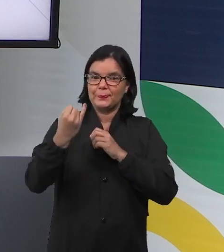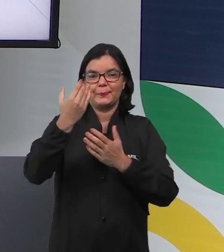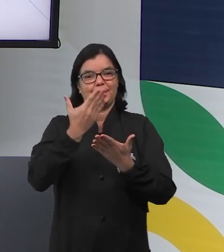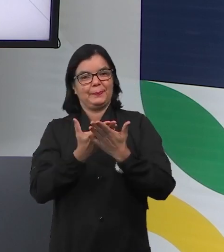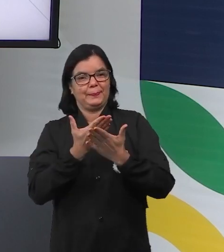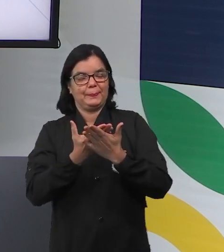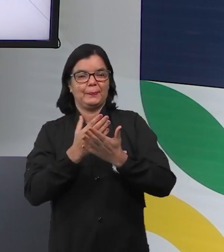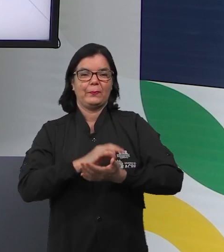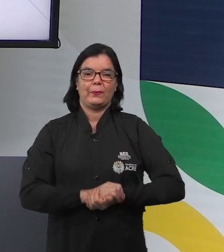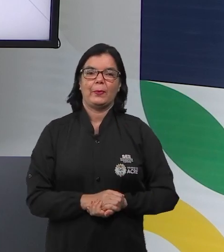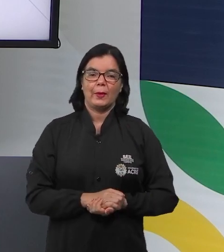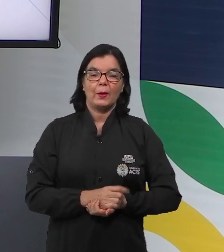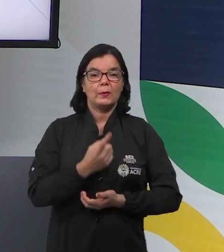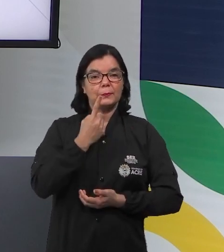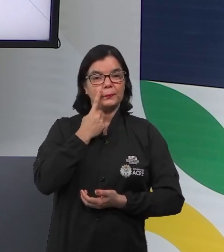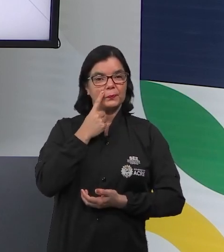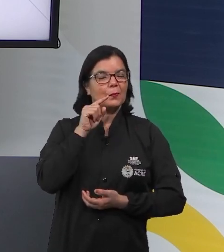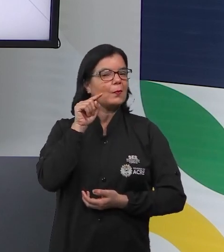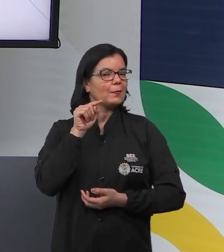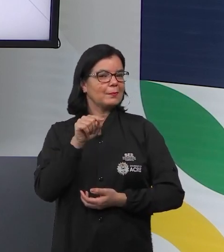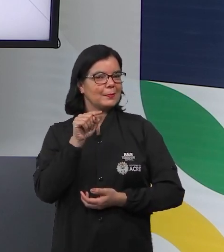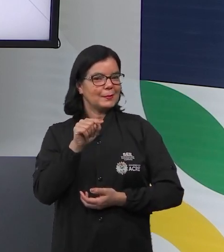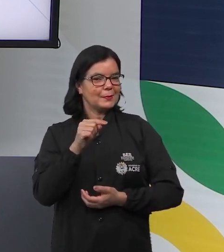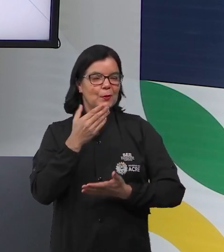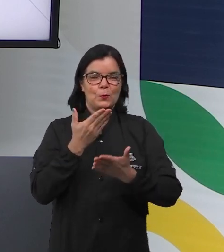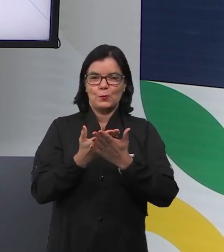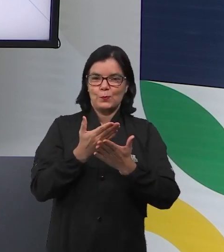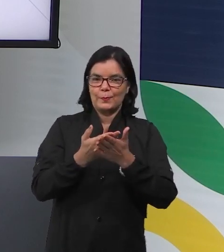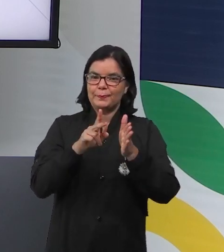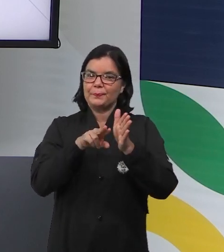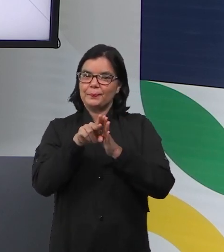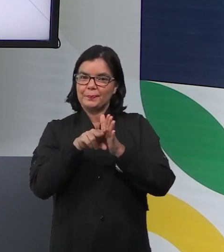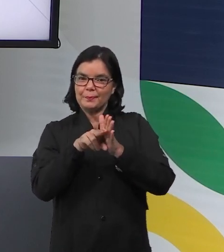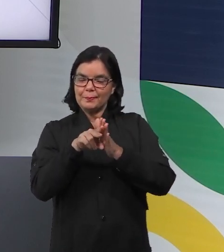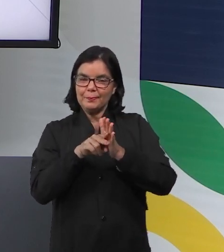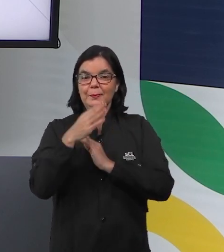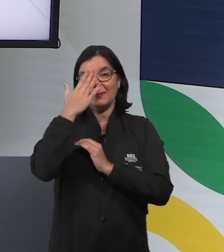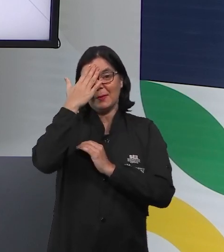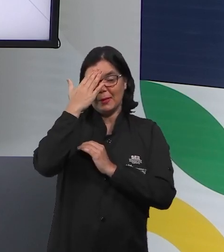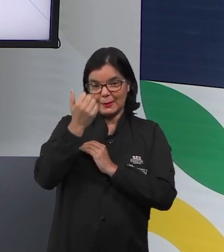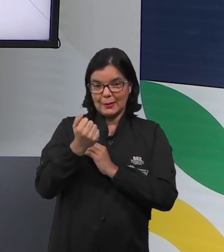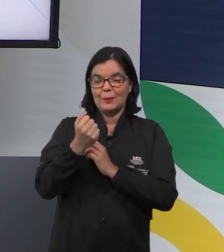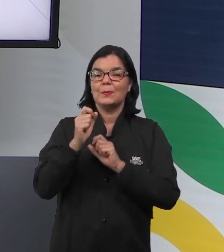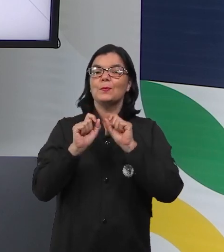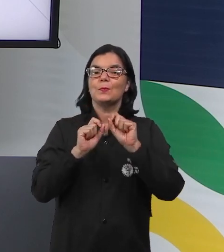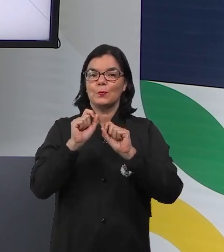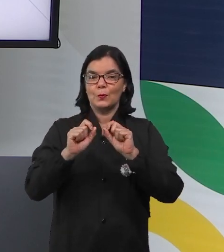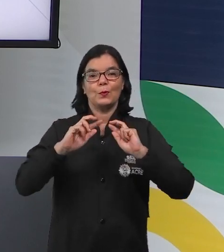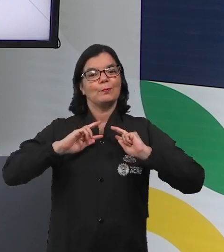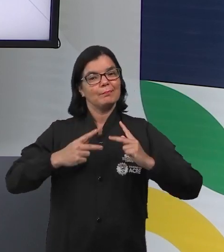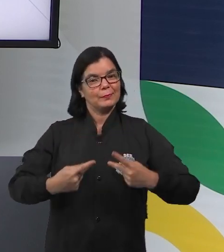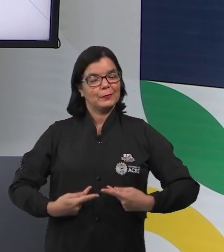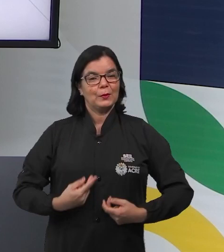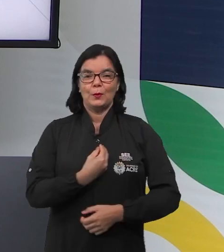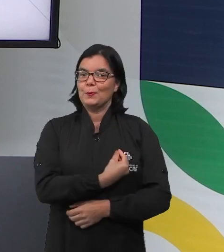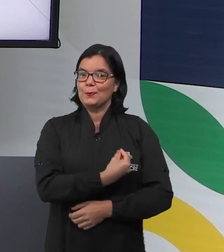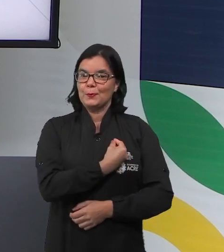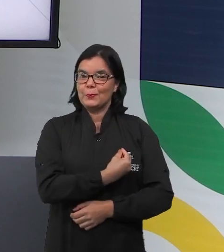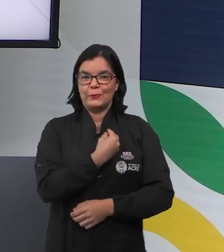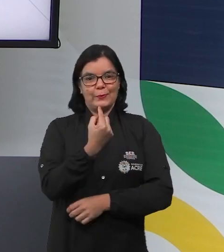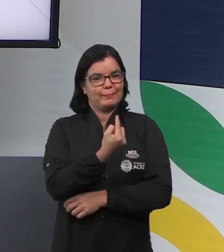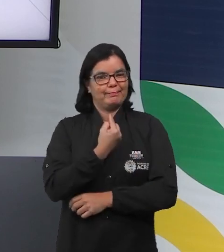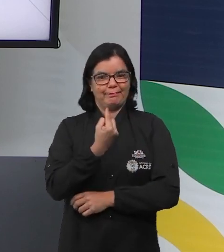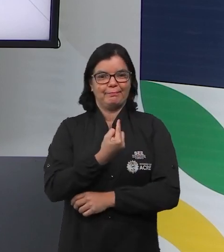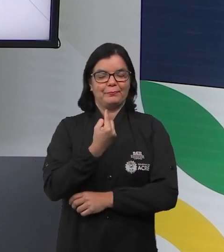estudado. Olha só, você, como um estudante de Biologia, sabe que um ser vivo ele não vive